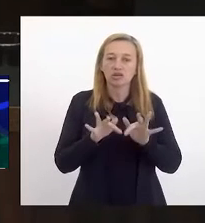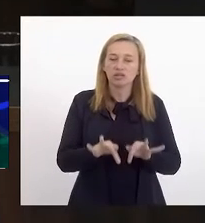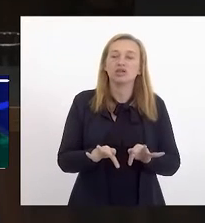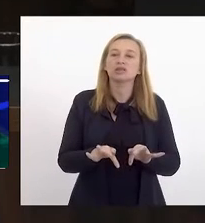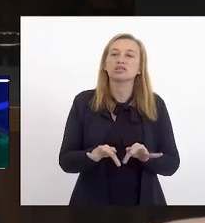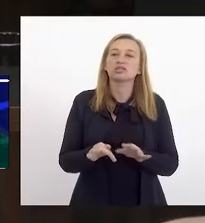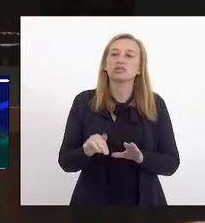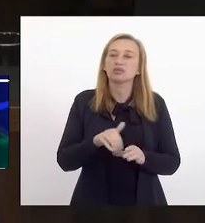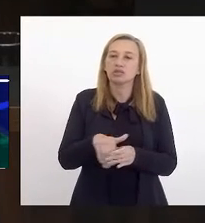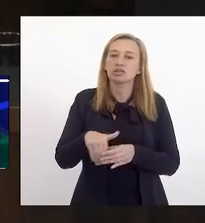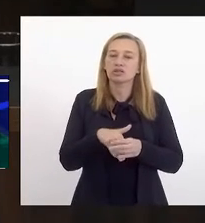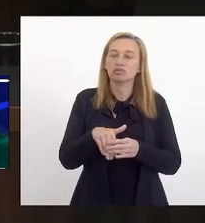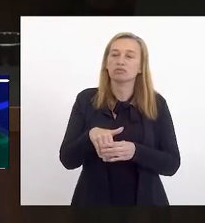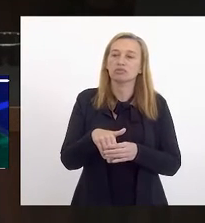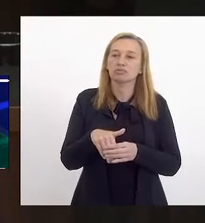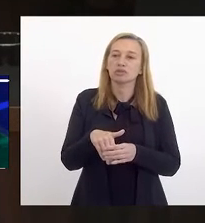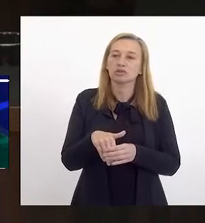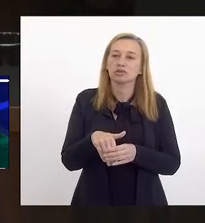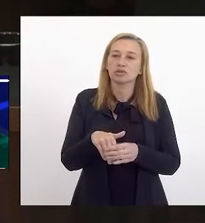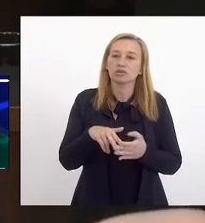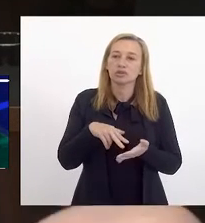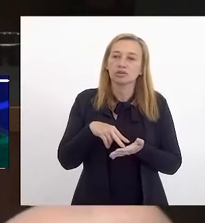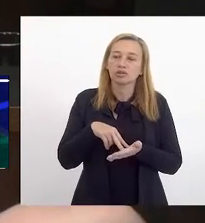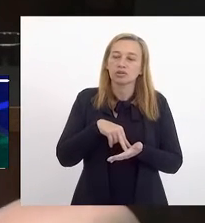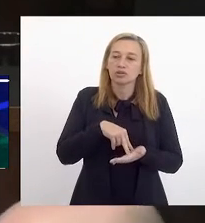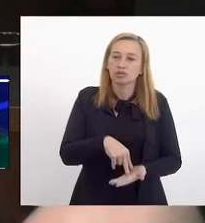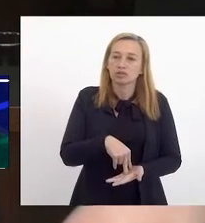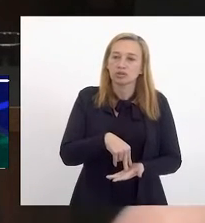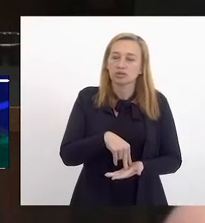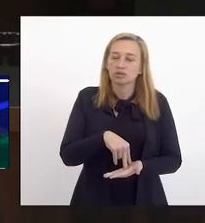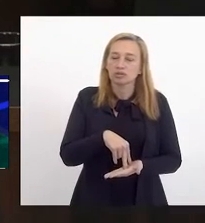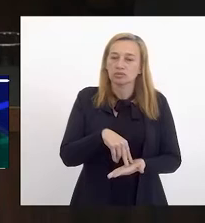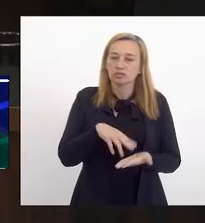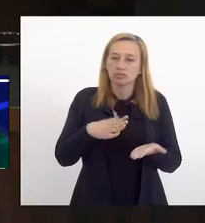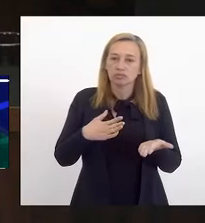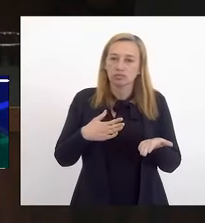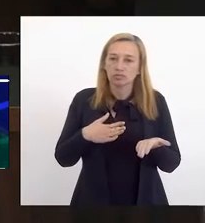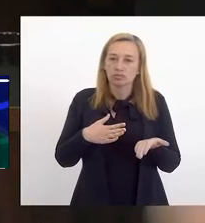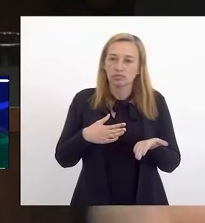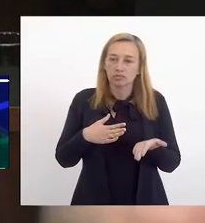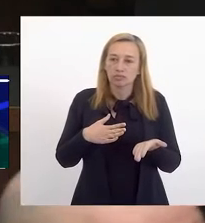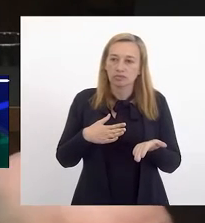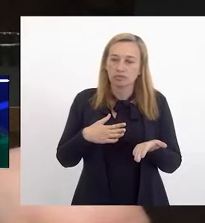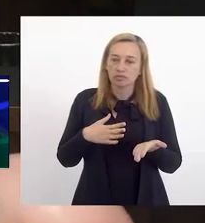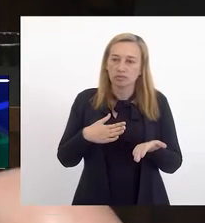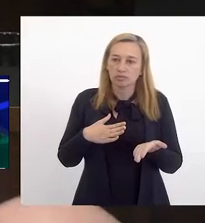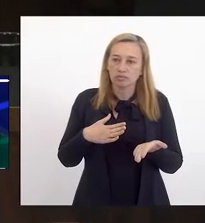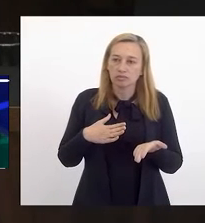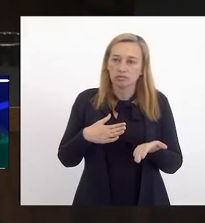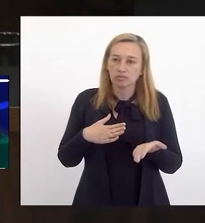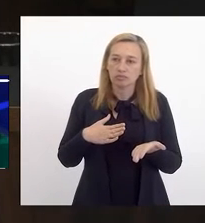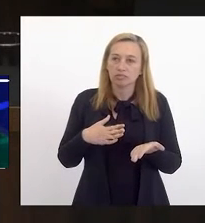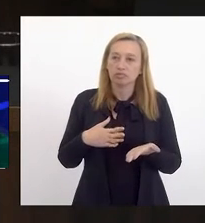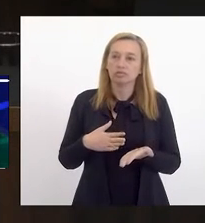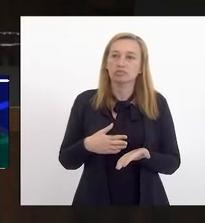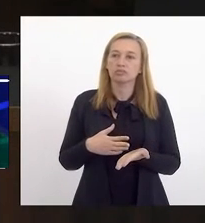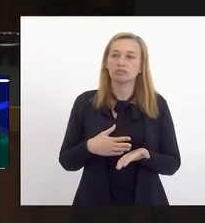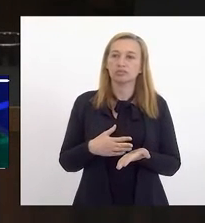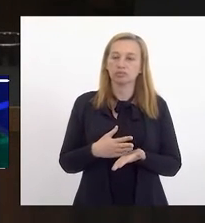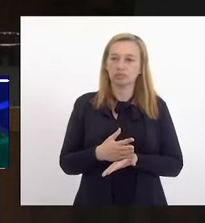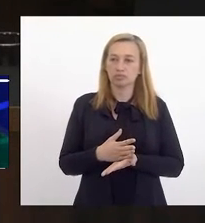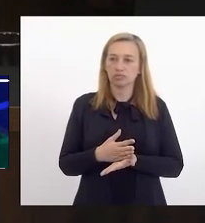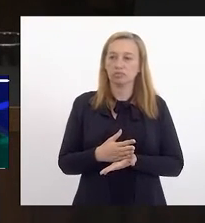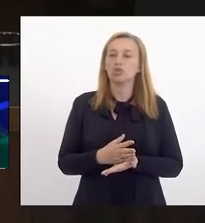discutir, encerrada a discussão, em votação. Senhores que aprovam, permaneçam como estão. Vai à promulgação.